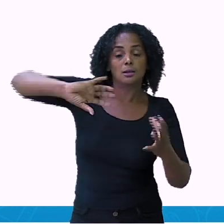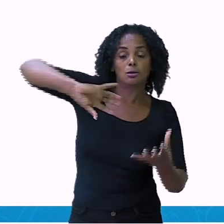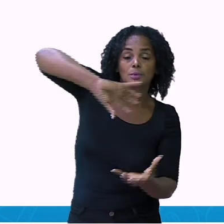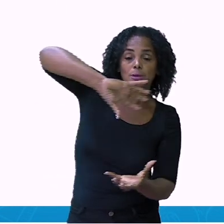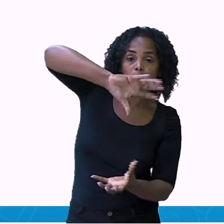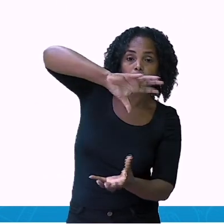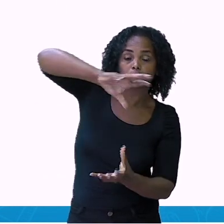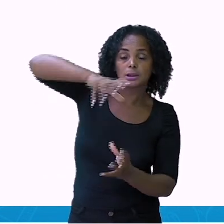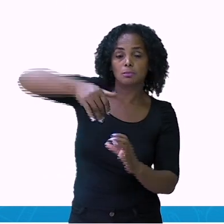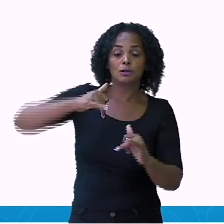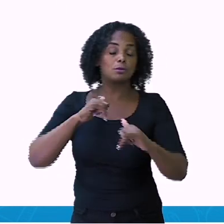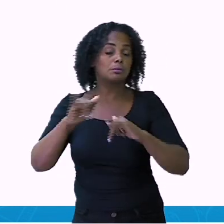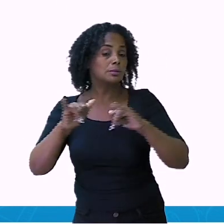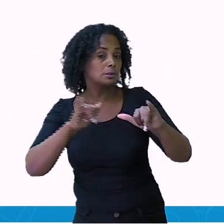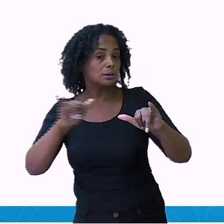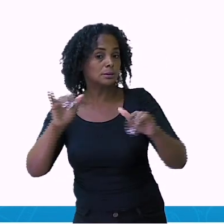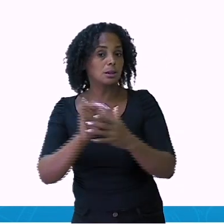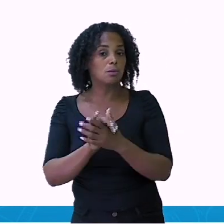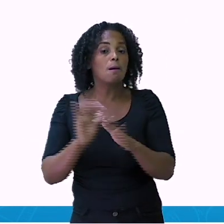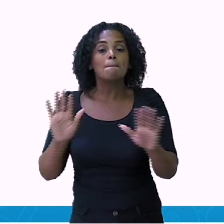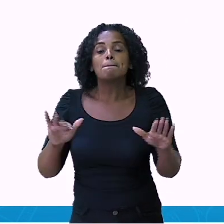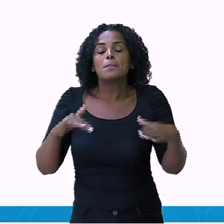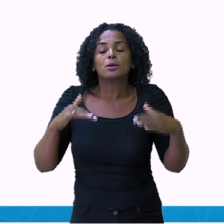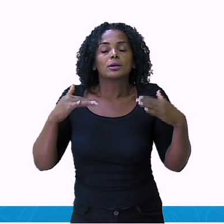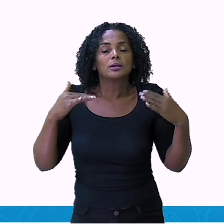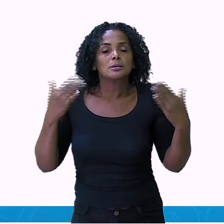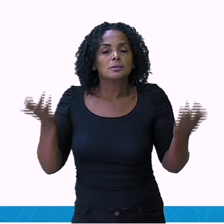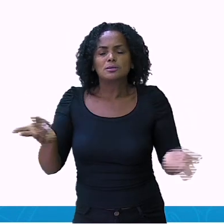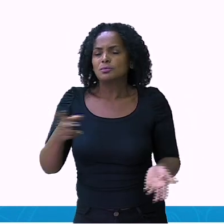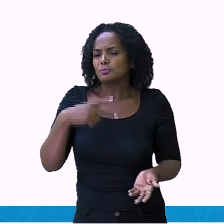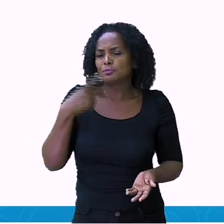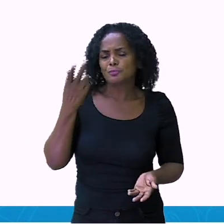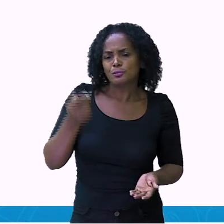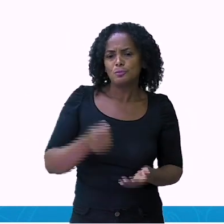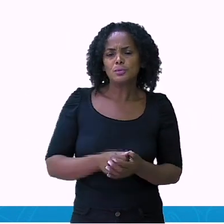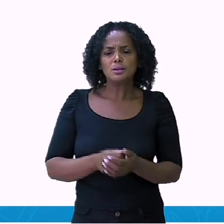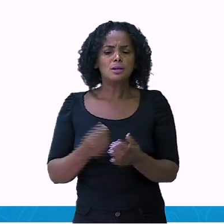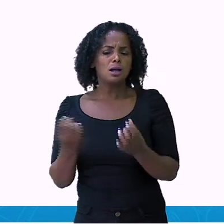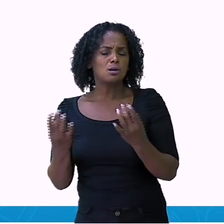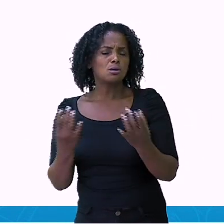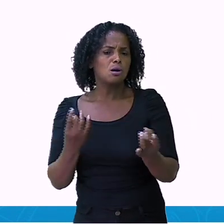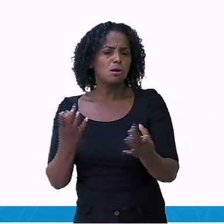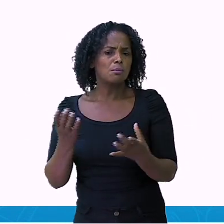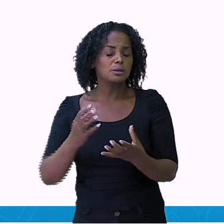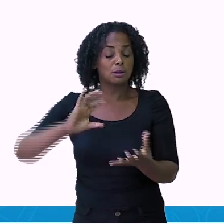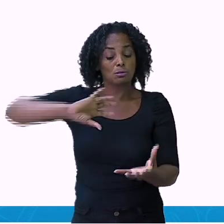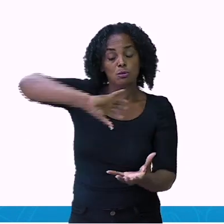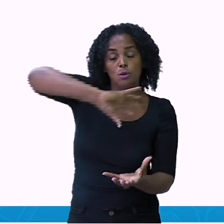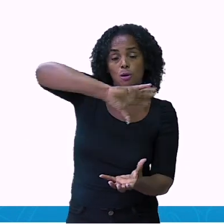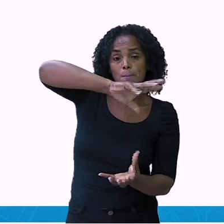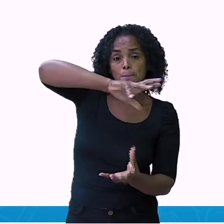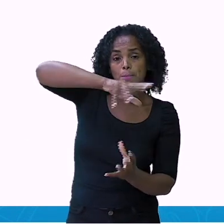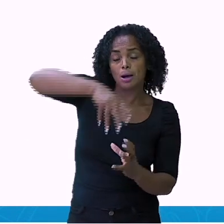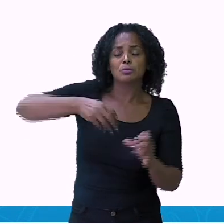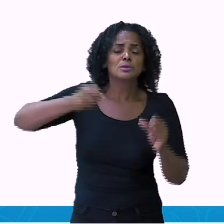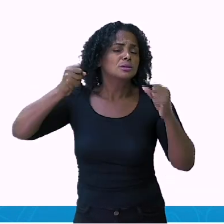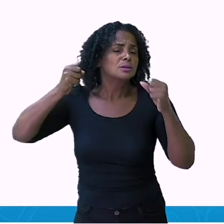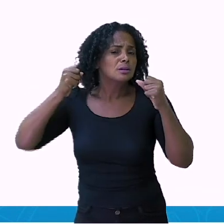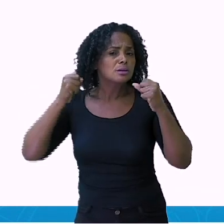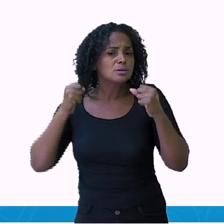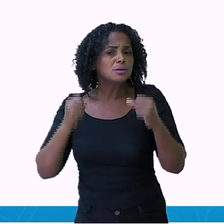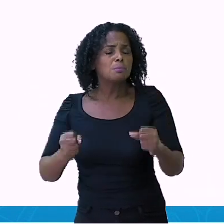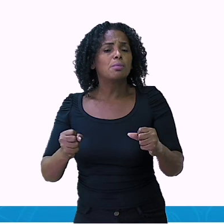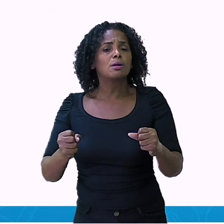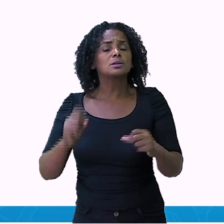globalização e a informatização. Por isso que a gente fala hoje que o comércio ele é global. A gente pode chegar e comprar de